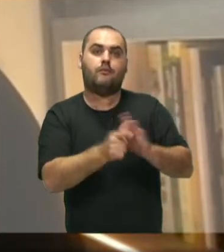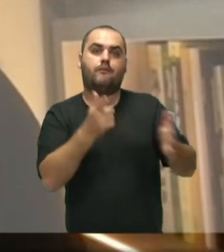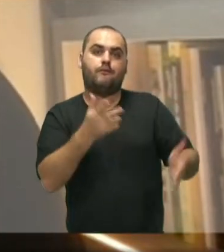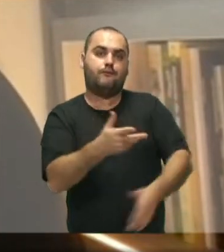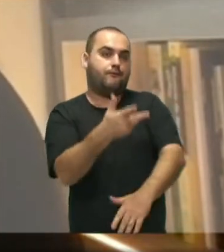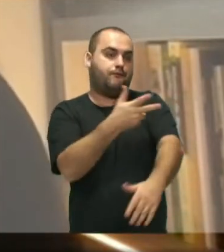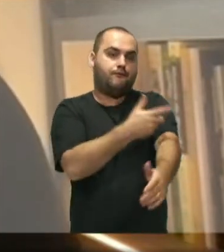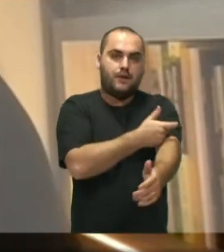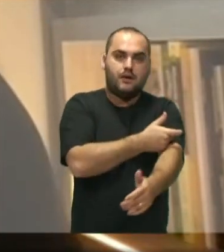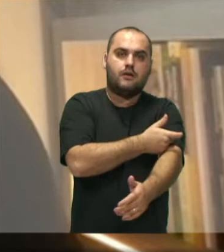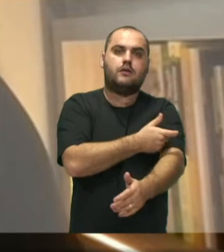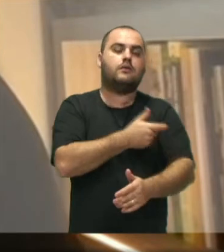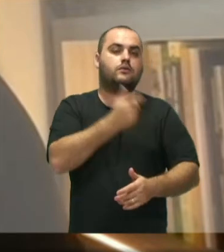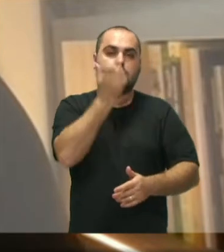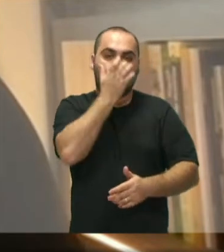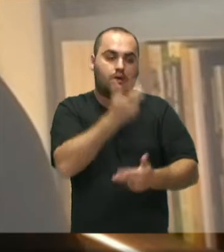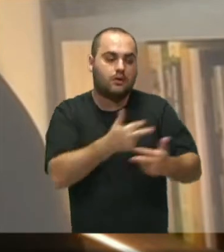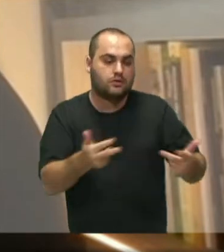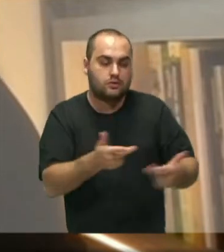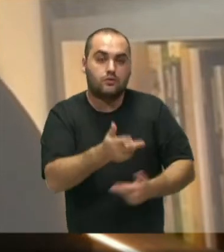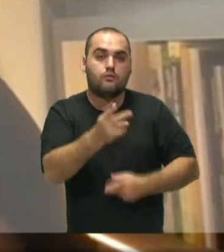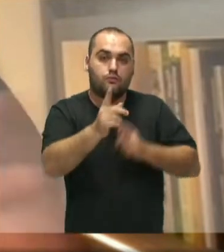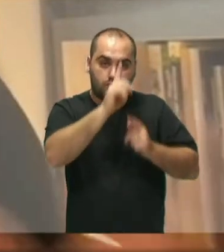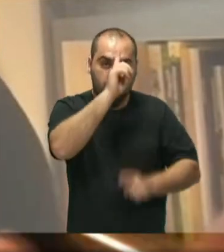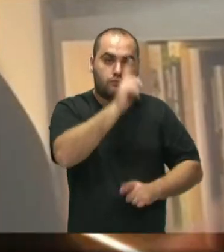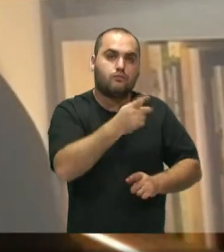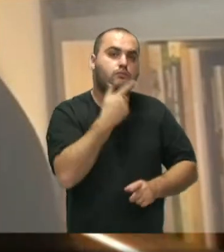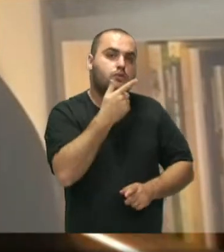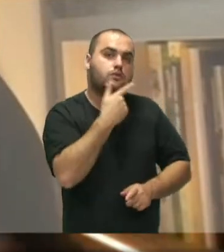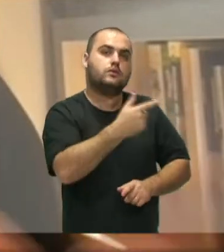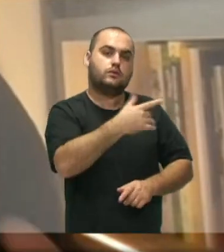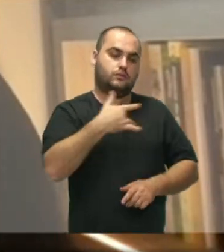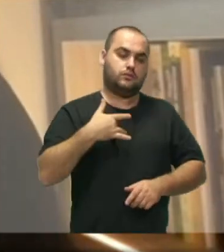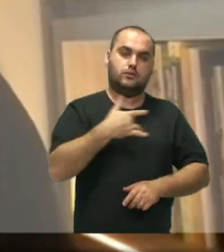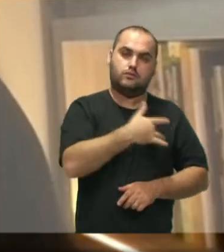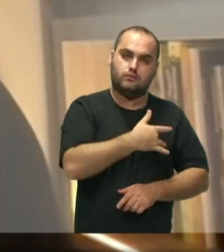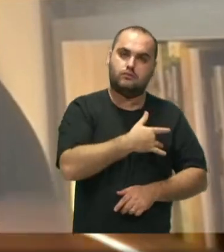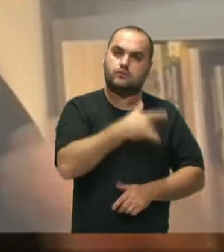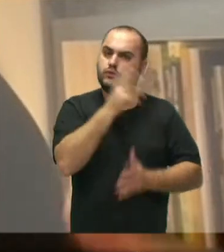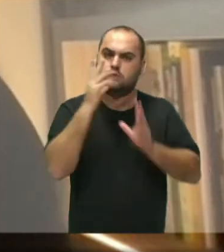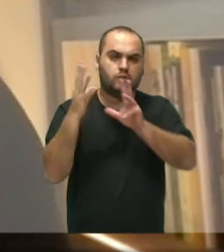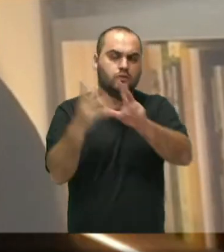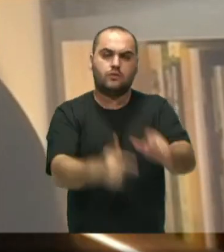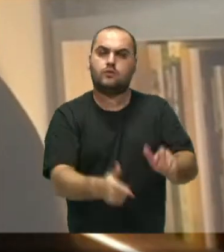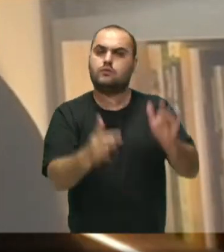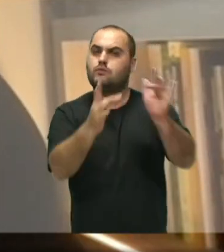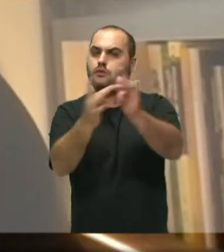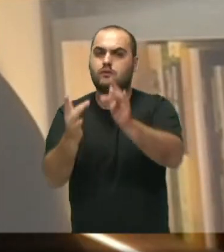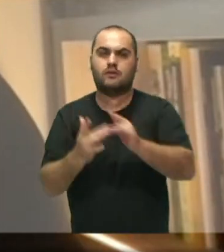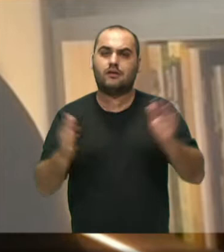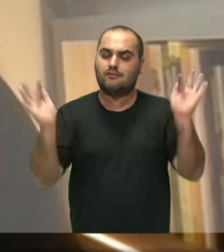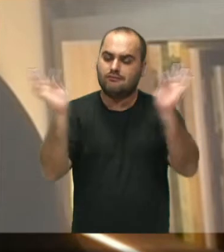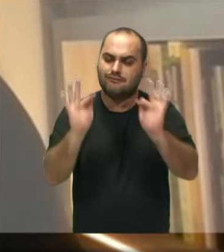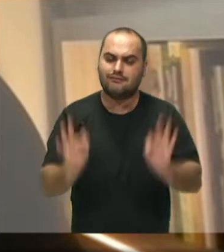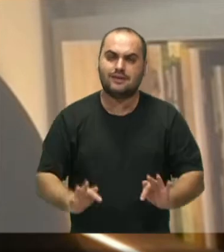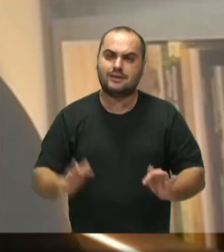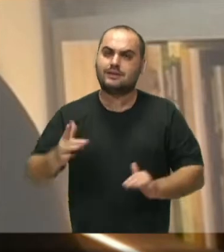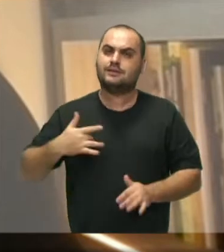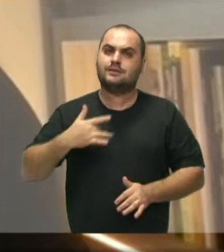vacinação atestando a saúde do animal para que todos com vida Oi e aí insegurança com a saúde É